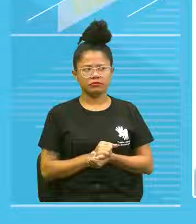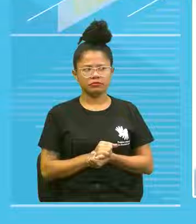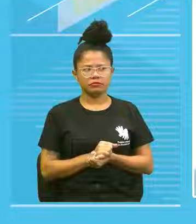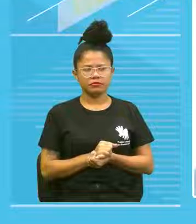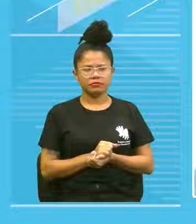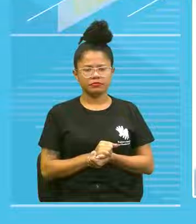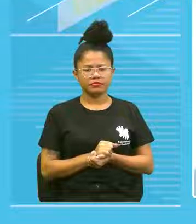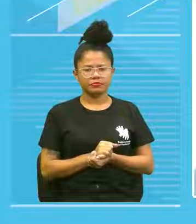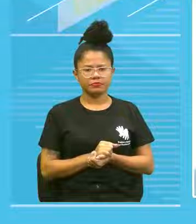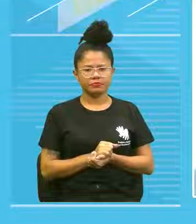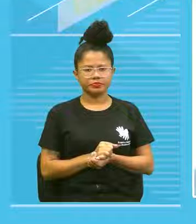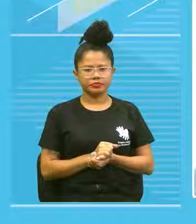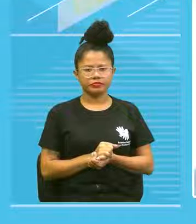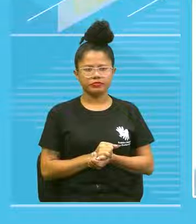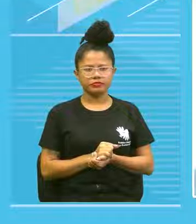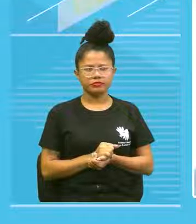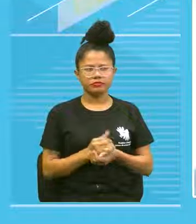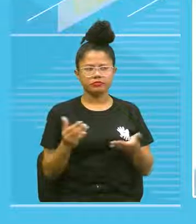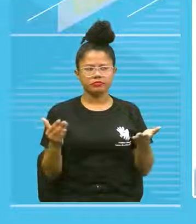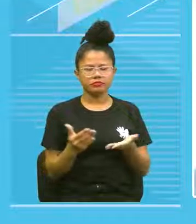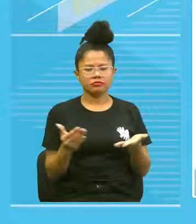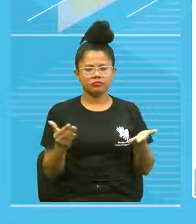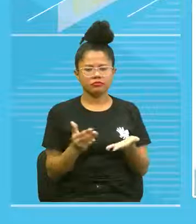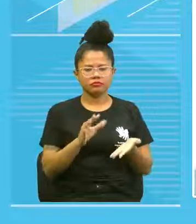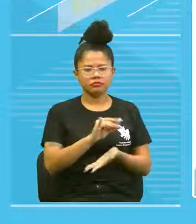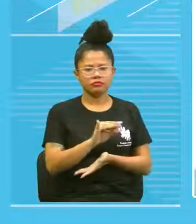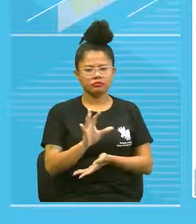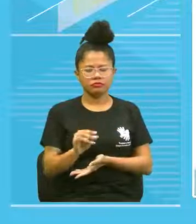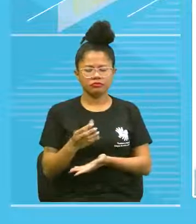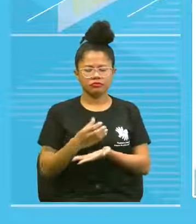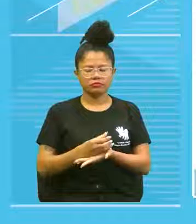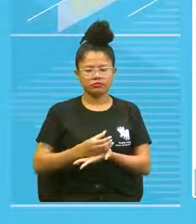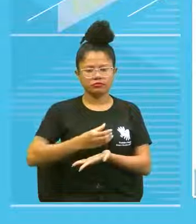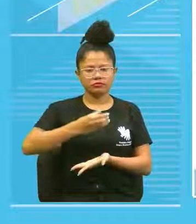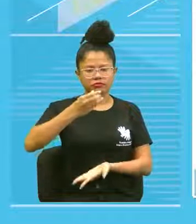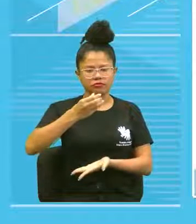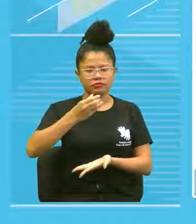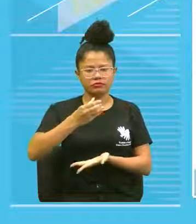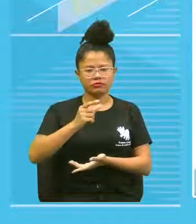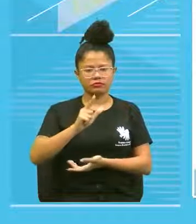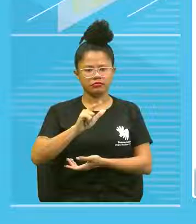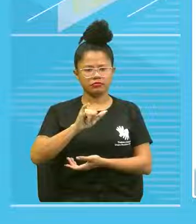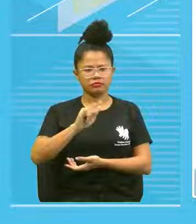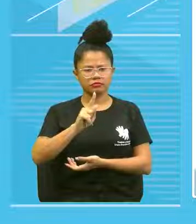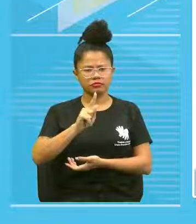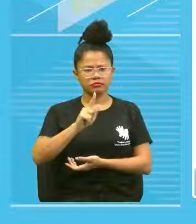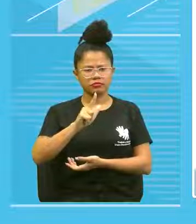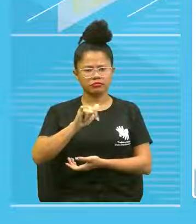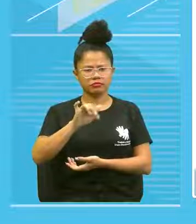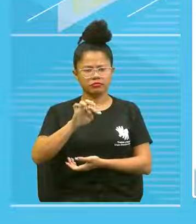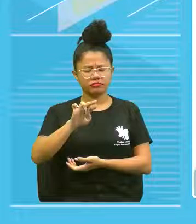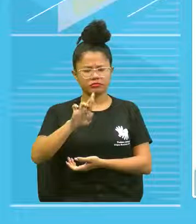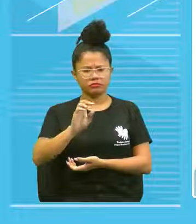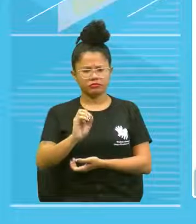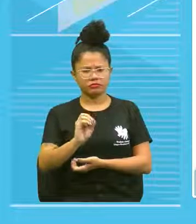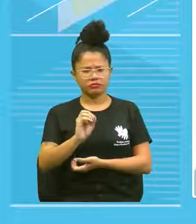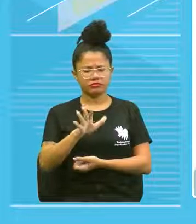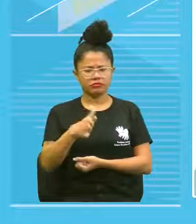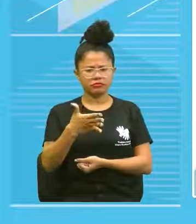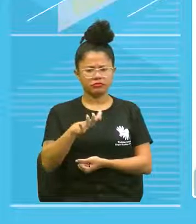hoje de cada litro e de óleo diesel tem